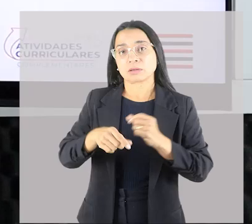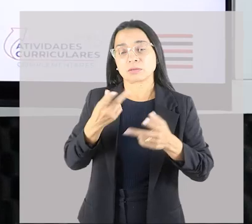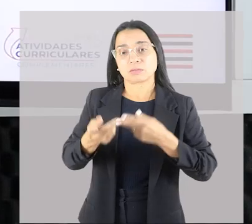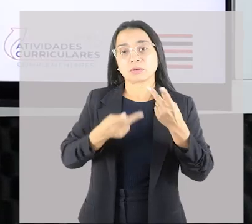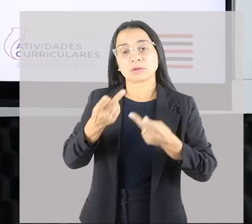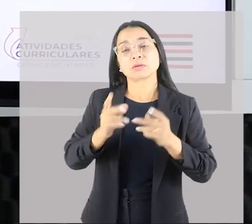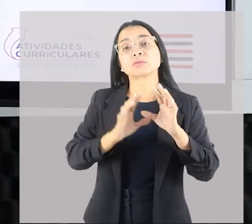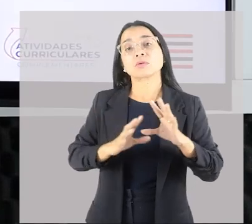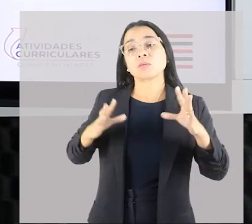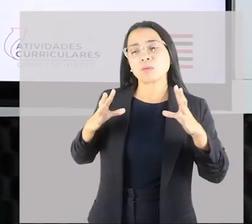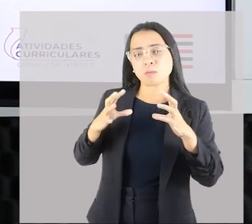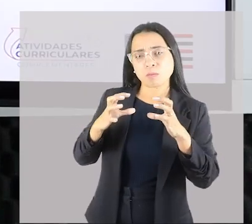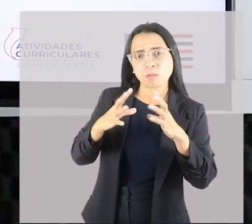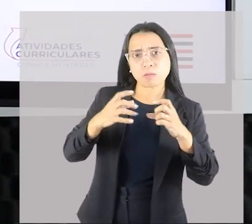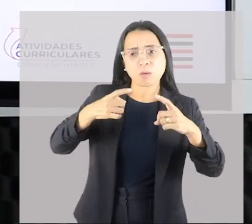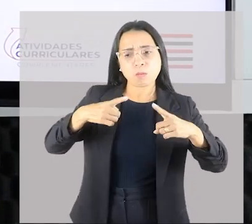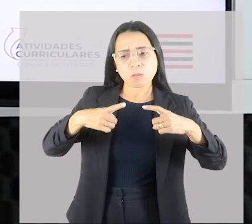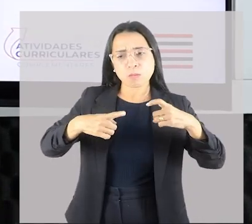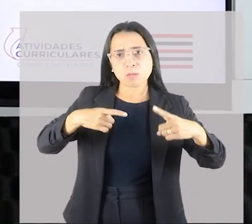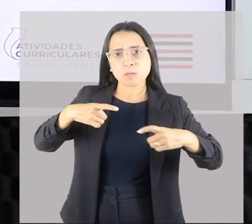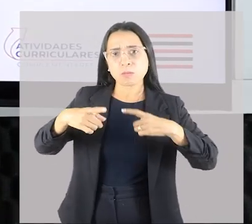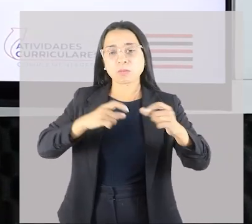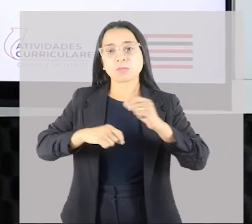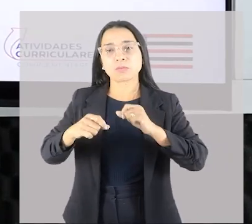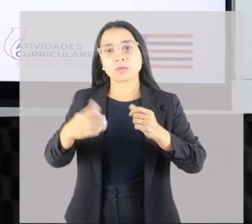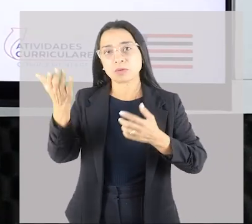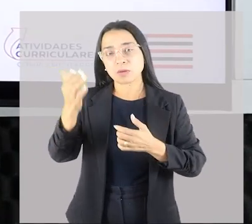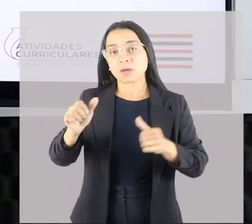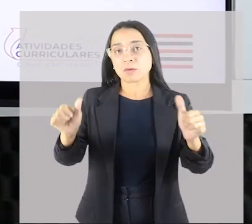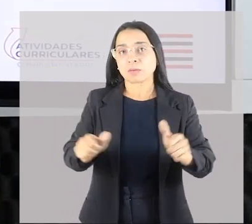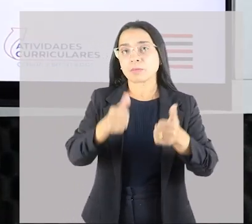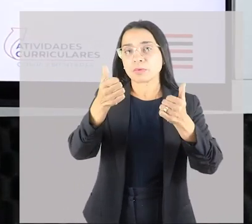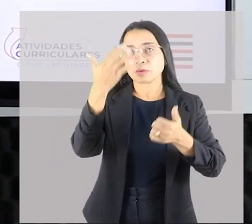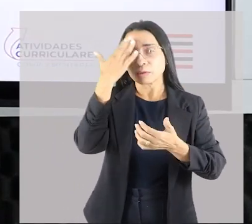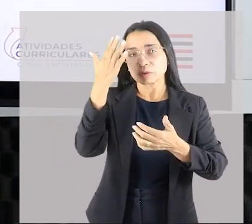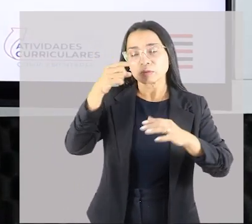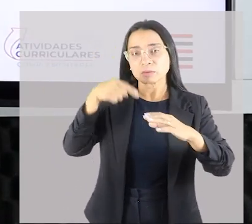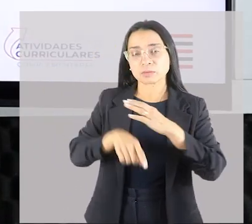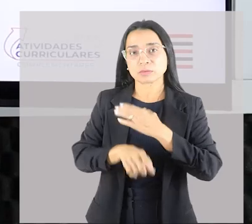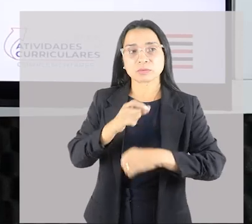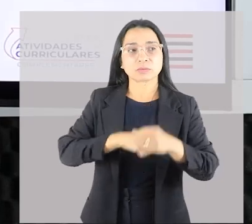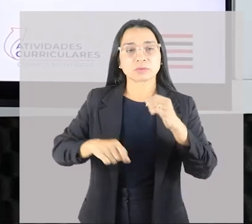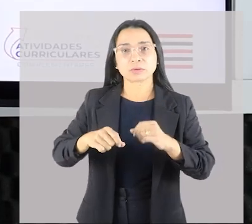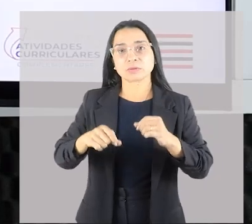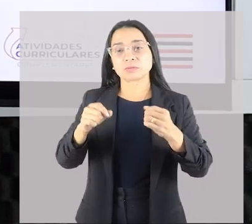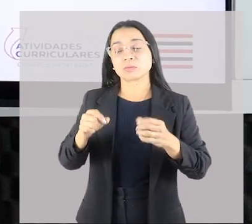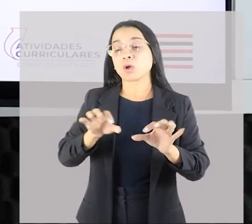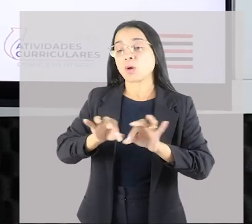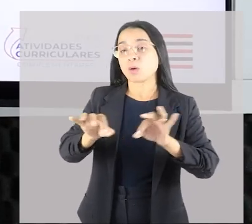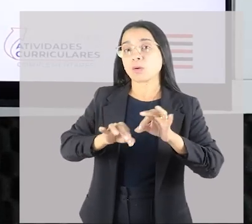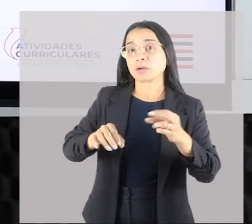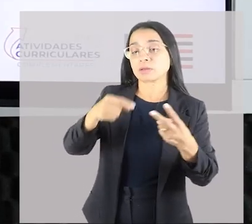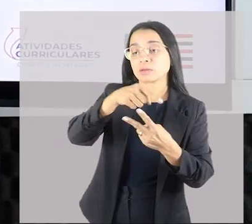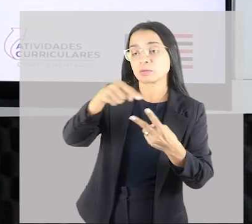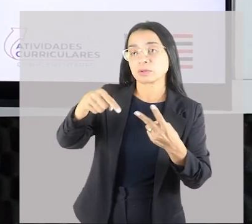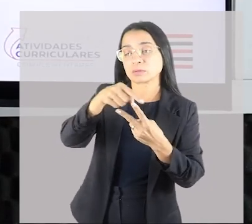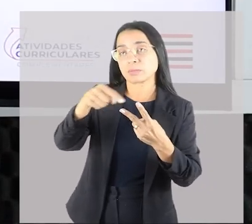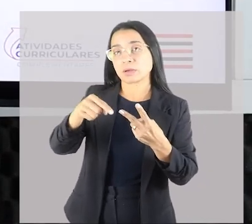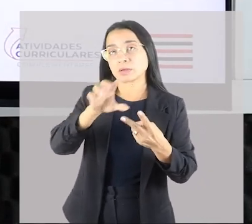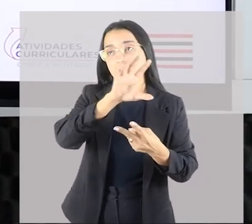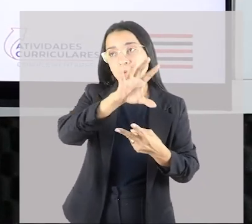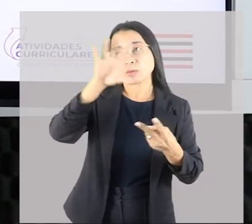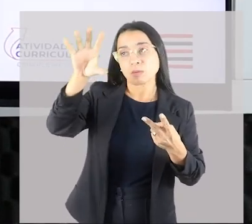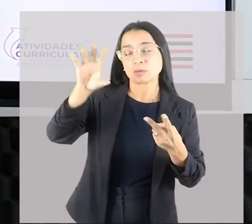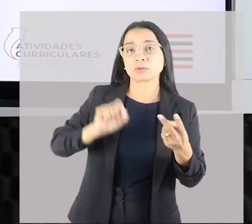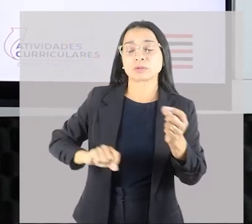conflitos regionais. E aí, para melhor entendimento e profundidade, nós vamos dividir ela em duas partes por continentes. Nós vamos